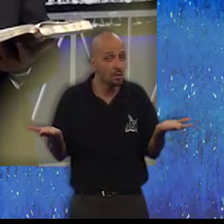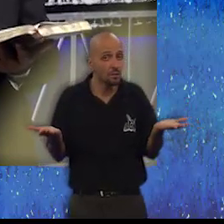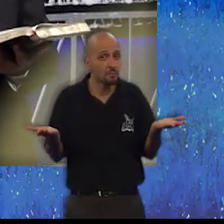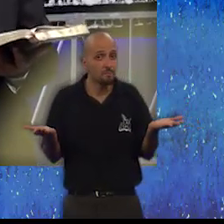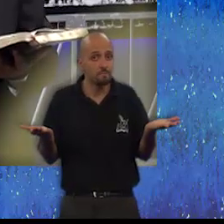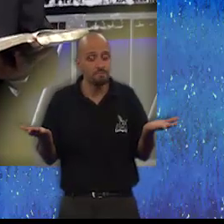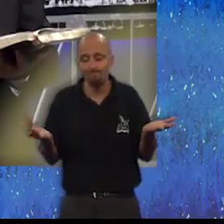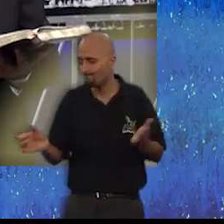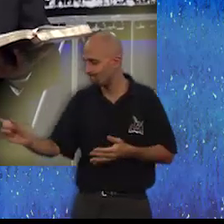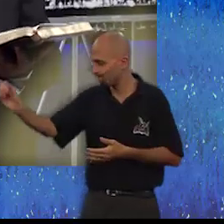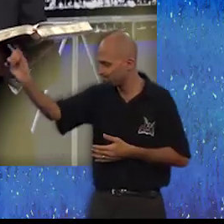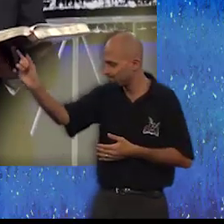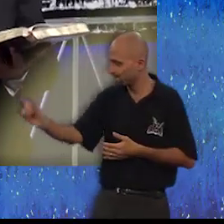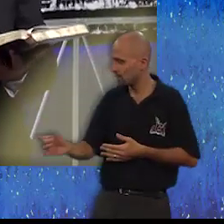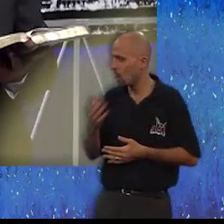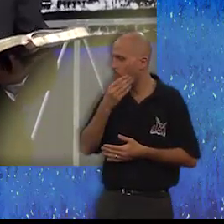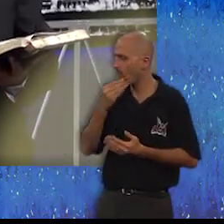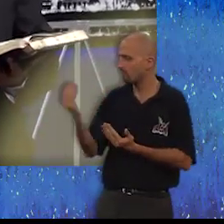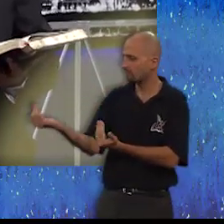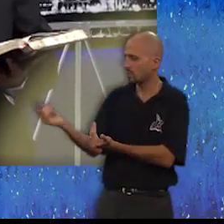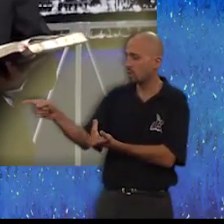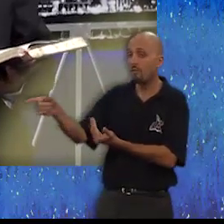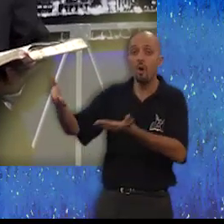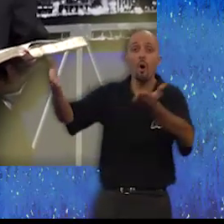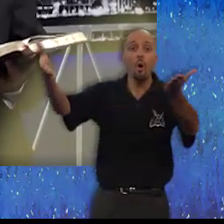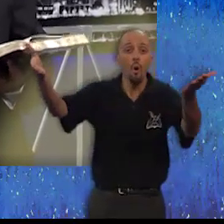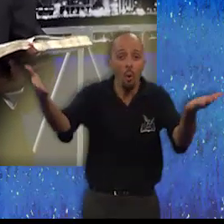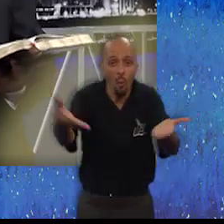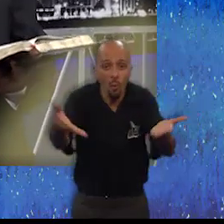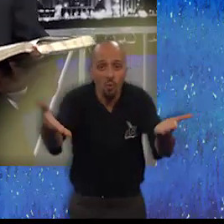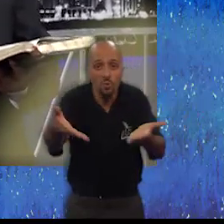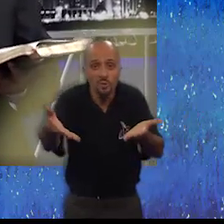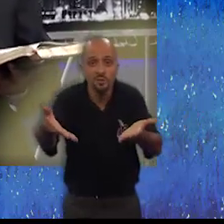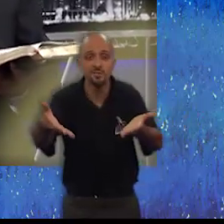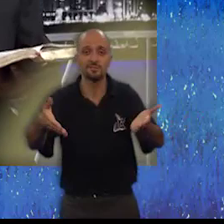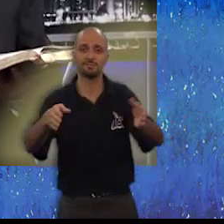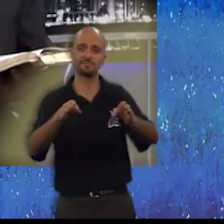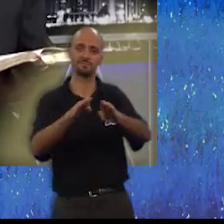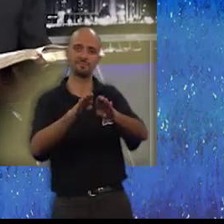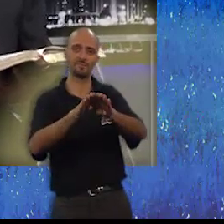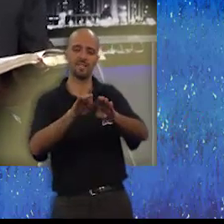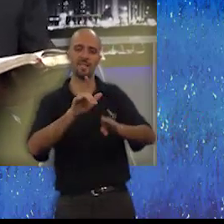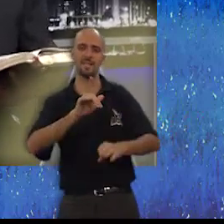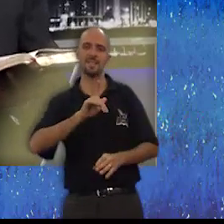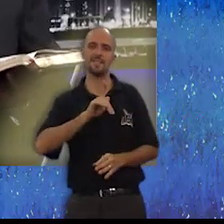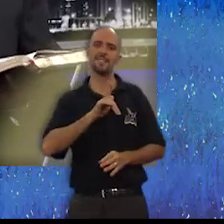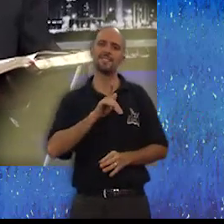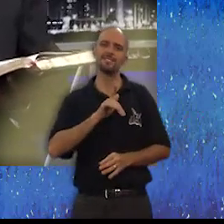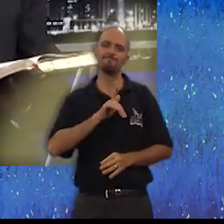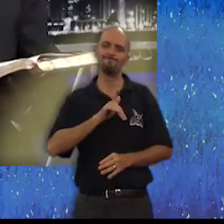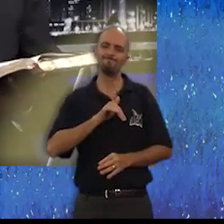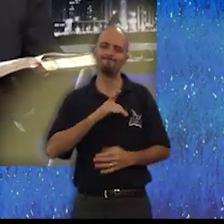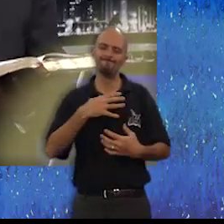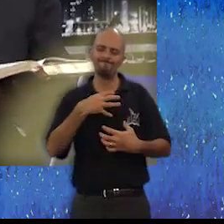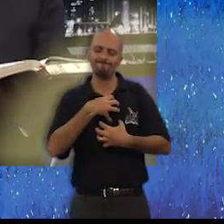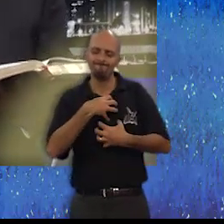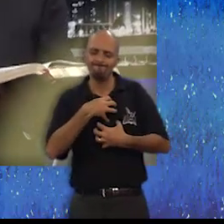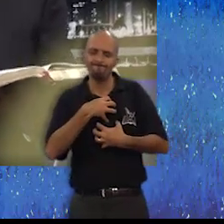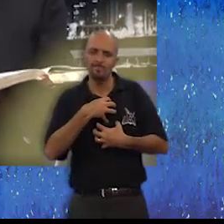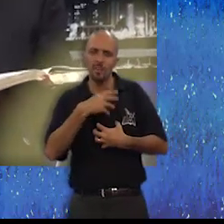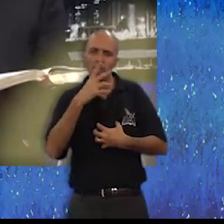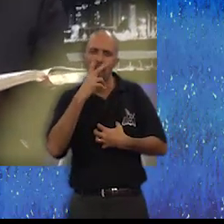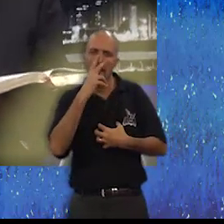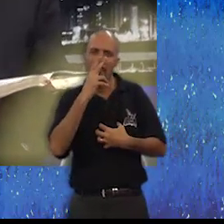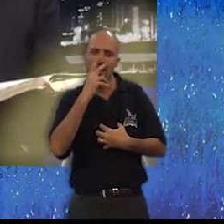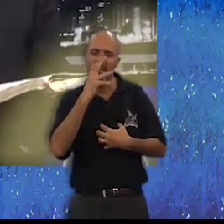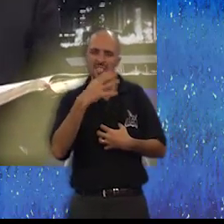na vida desse jovem e que na vida das pessoas hoje em dia, existe exatamente aquela influência de uma